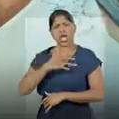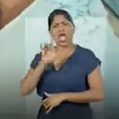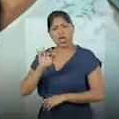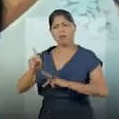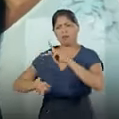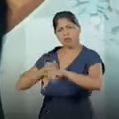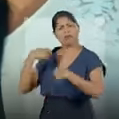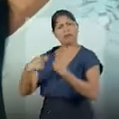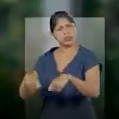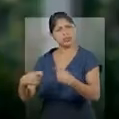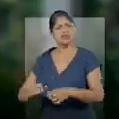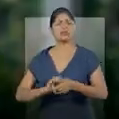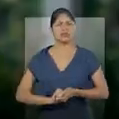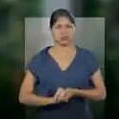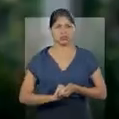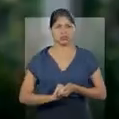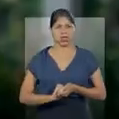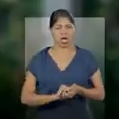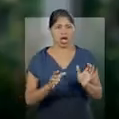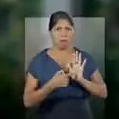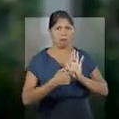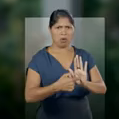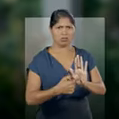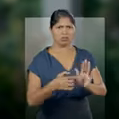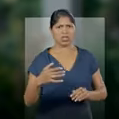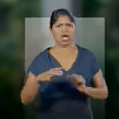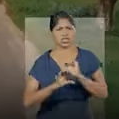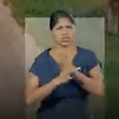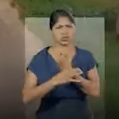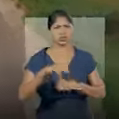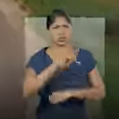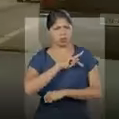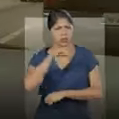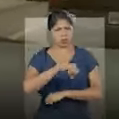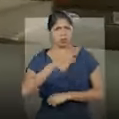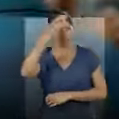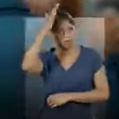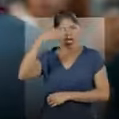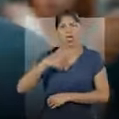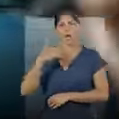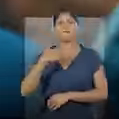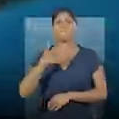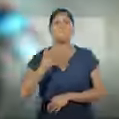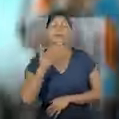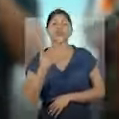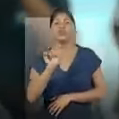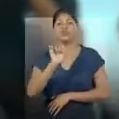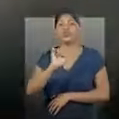povo precisa. O retrato da segurança pública no Pará era dramático. E por isso pedi que a Força